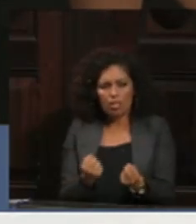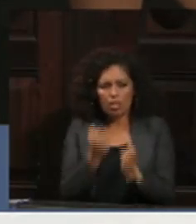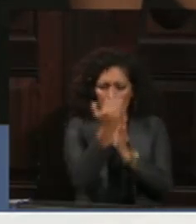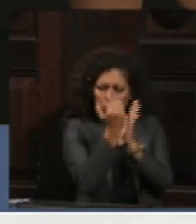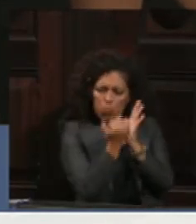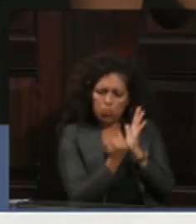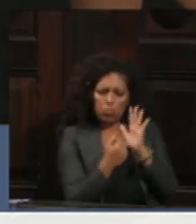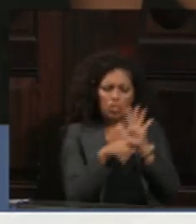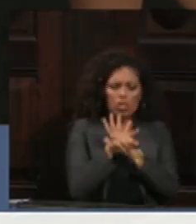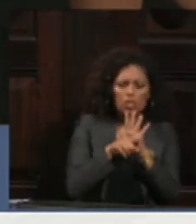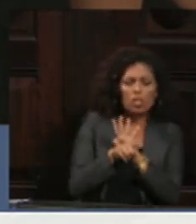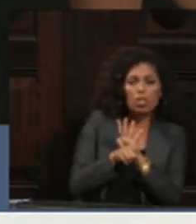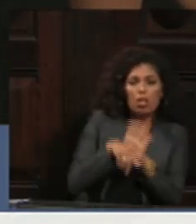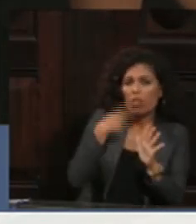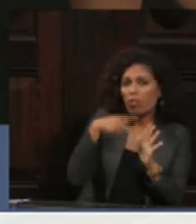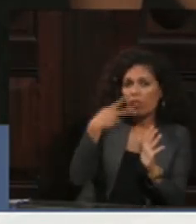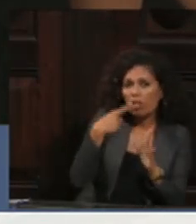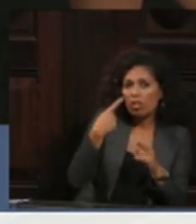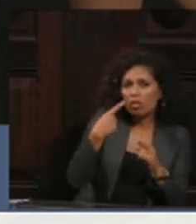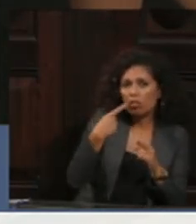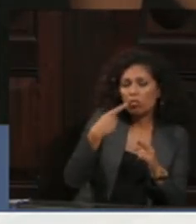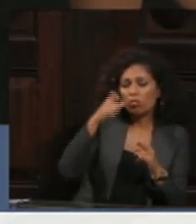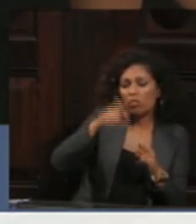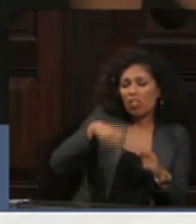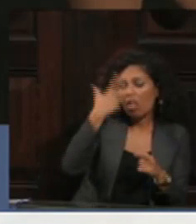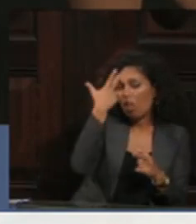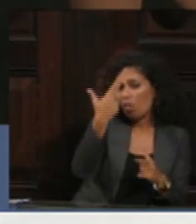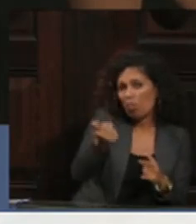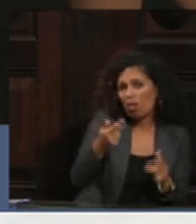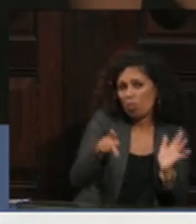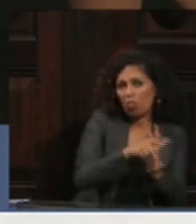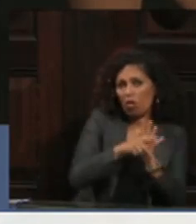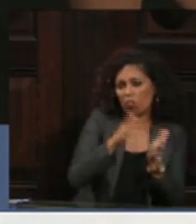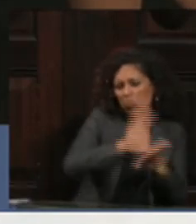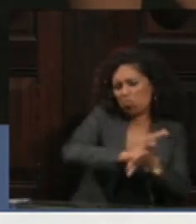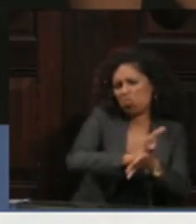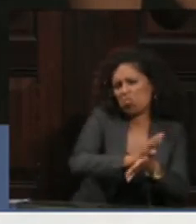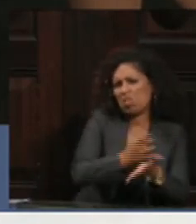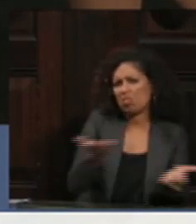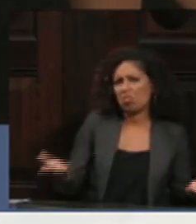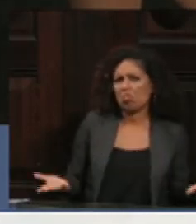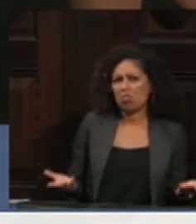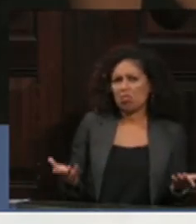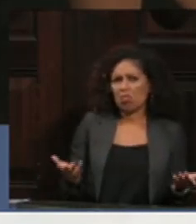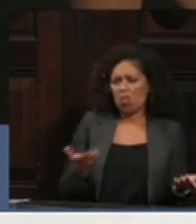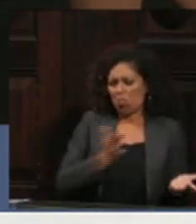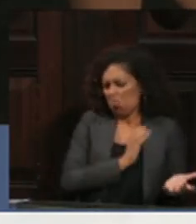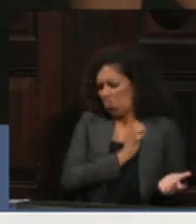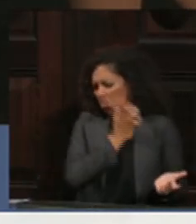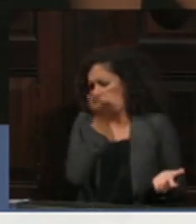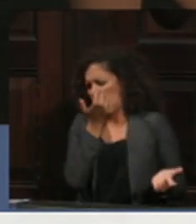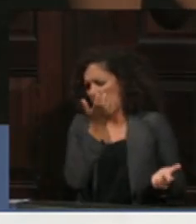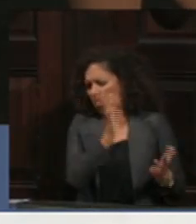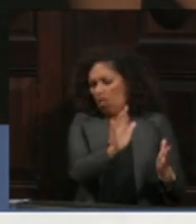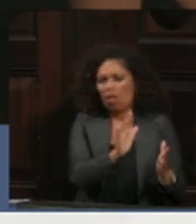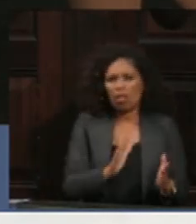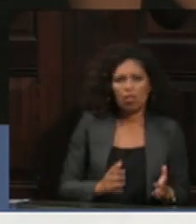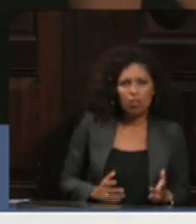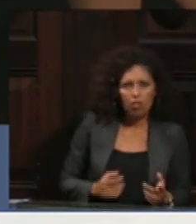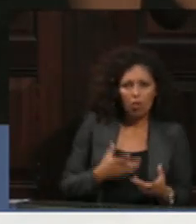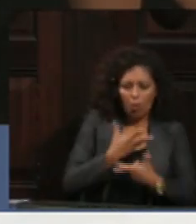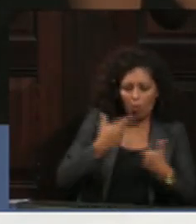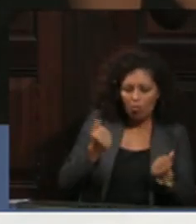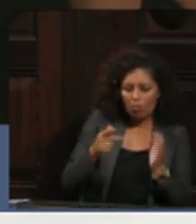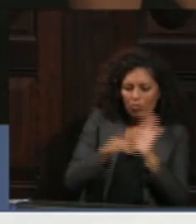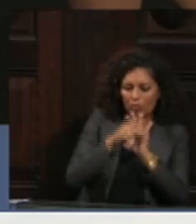que esse tenha sido um crime motivado por ódio ou porque não gostava das posições